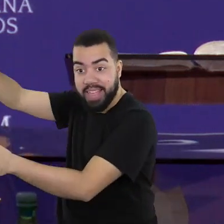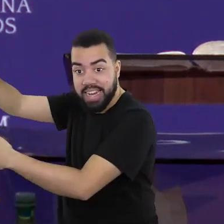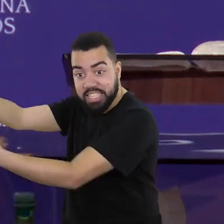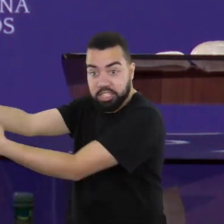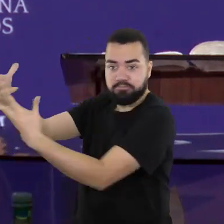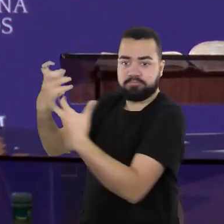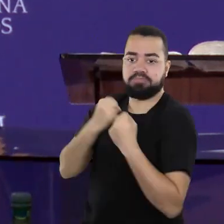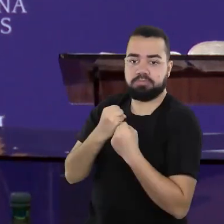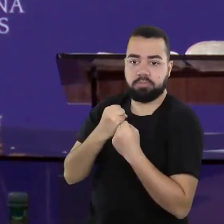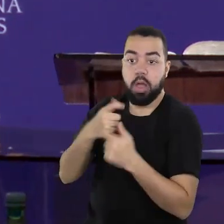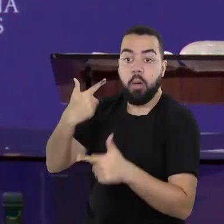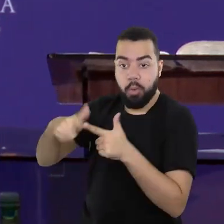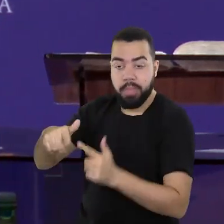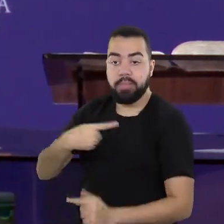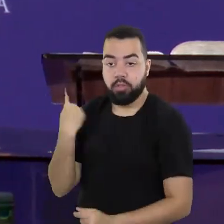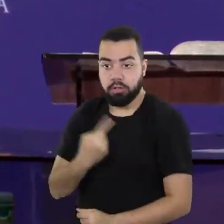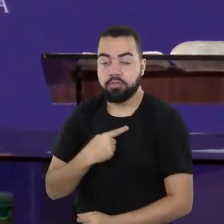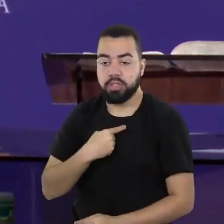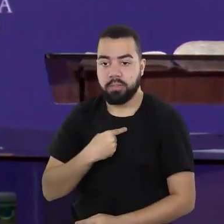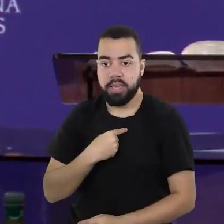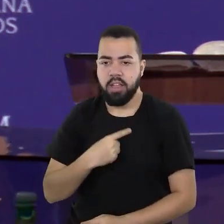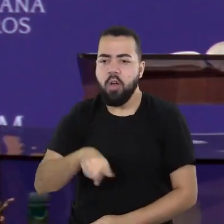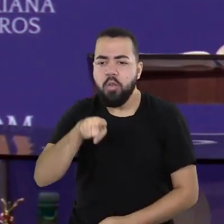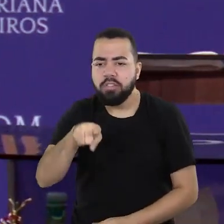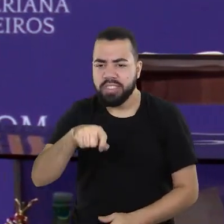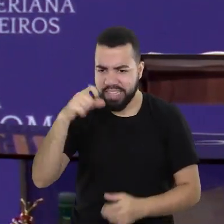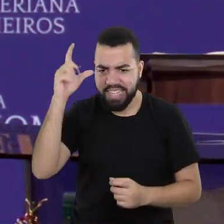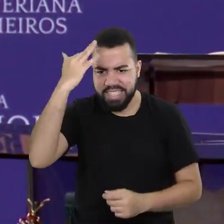Quem sabe furar poço aqui? Eu não sei.